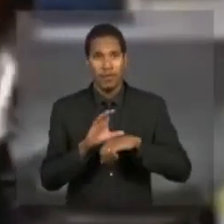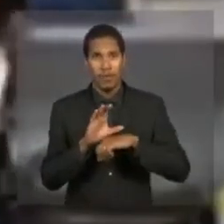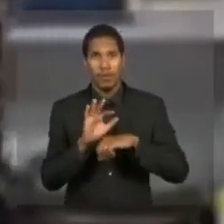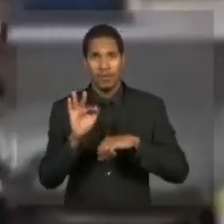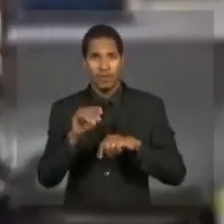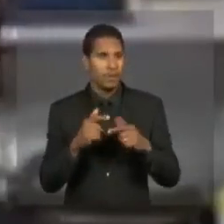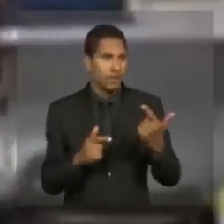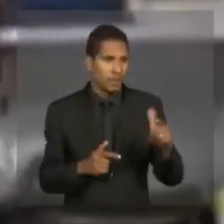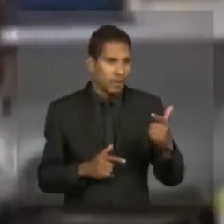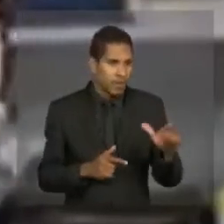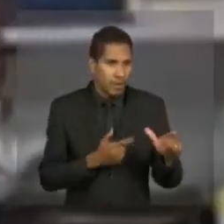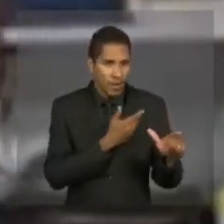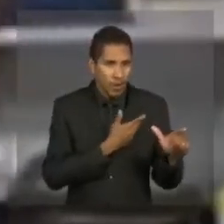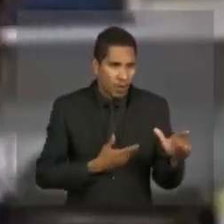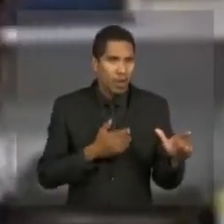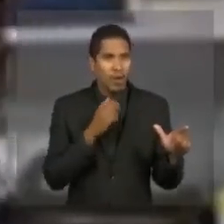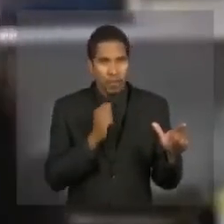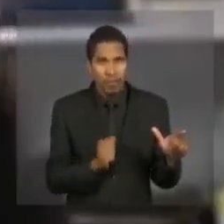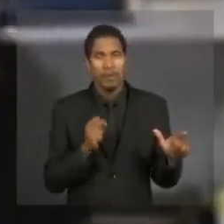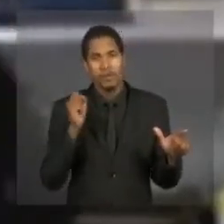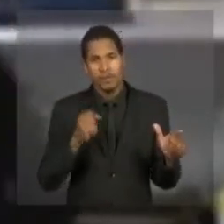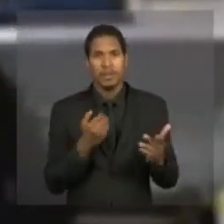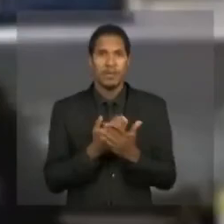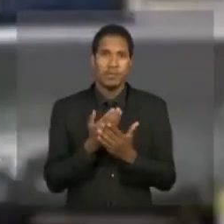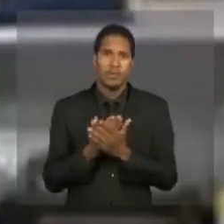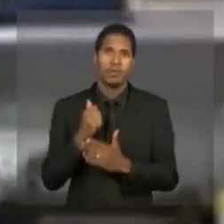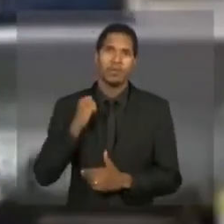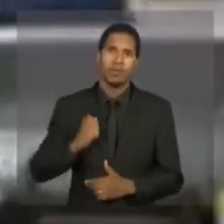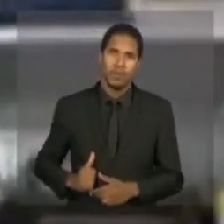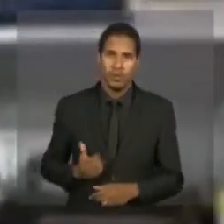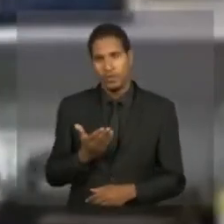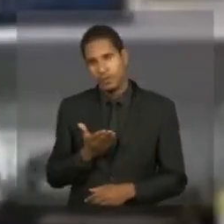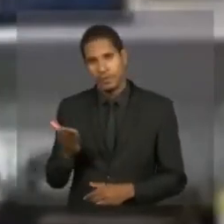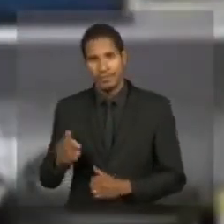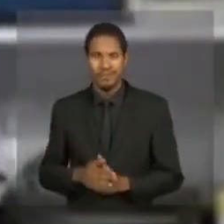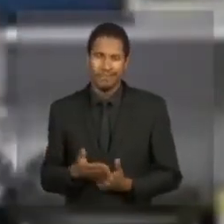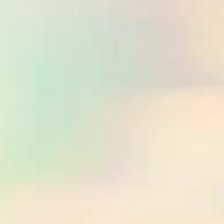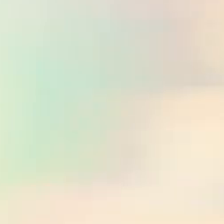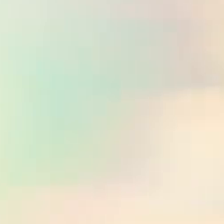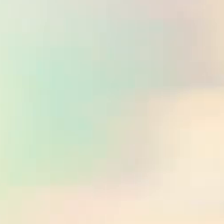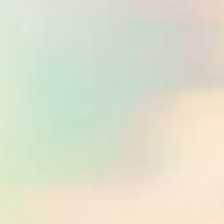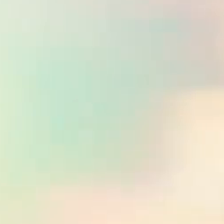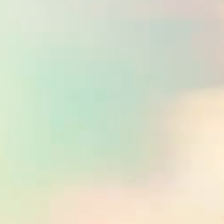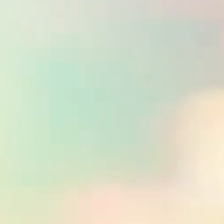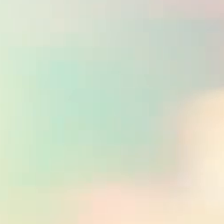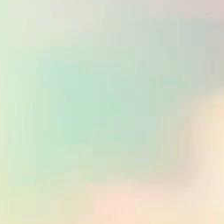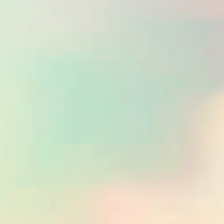não tem vaga na rede pública, podem ser concedidas bolsas de estudo. É isso, presidente. Obrigada.